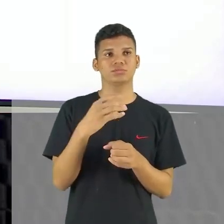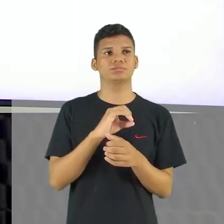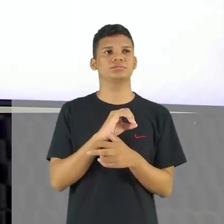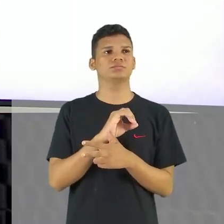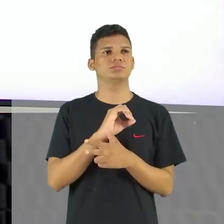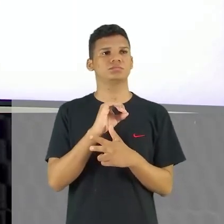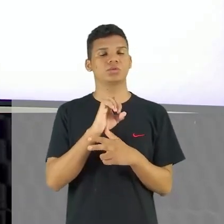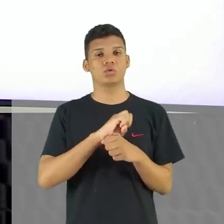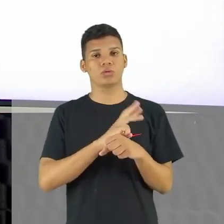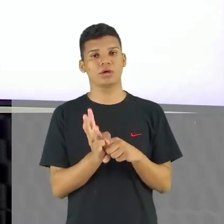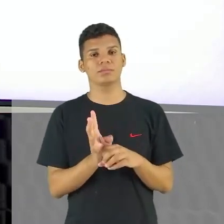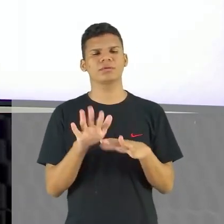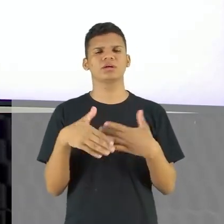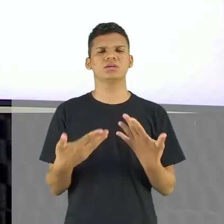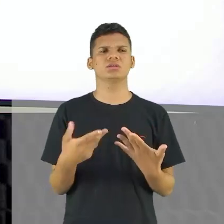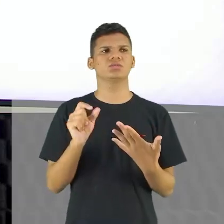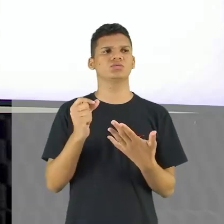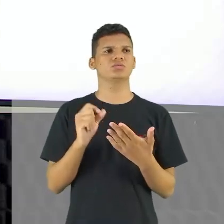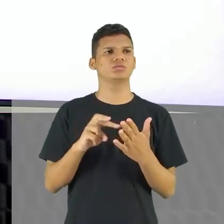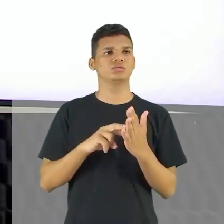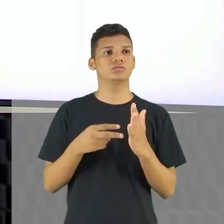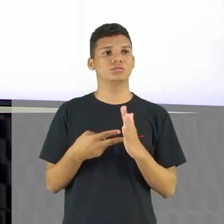seguintes versos. Ai,